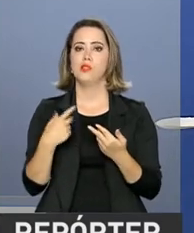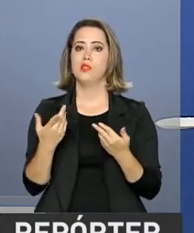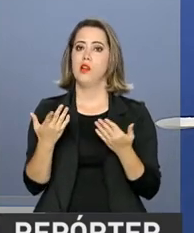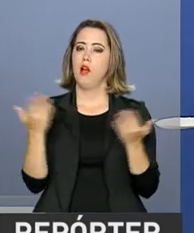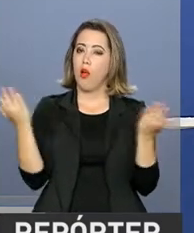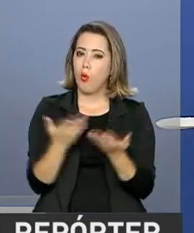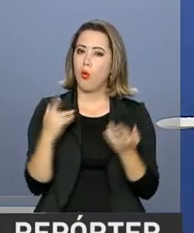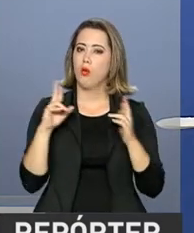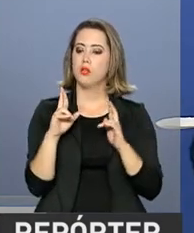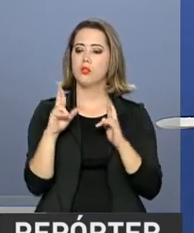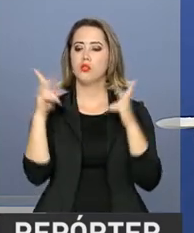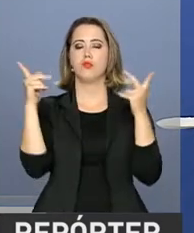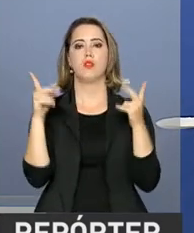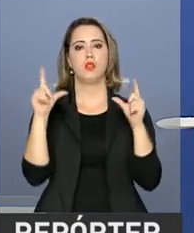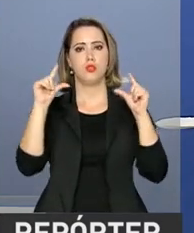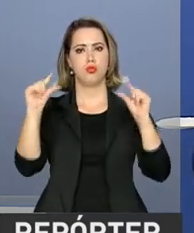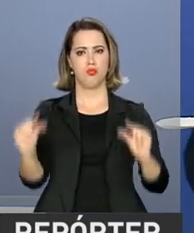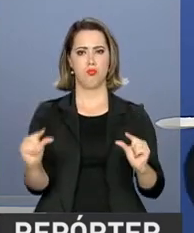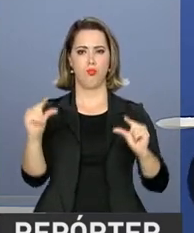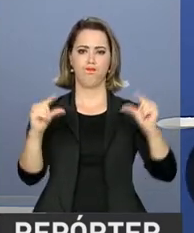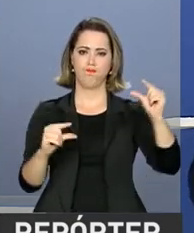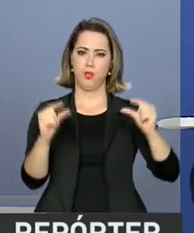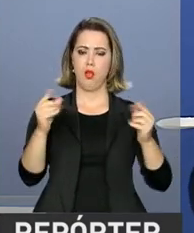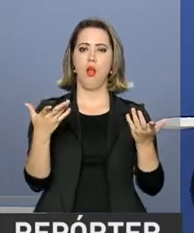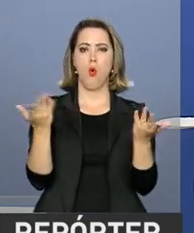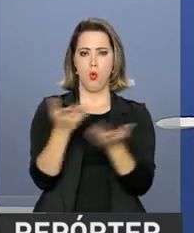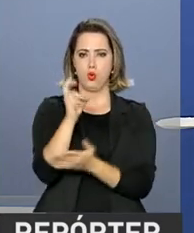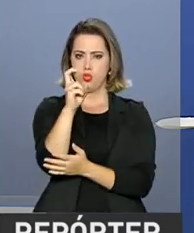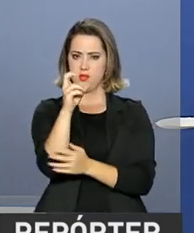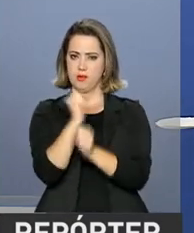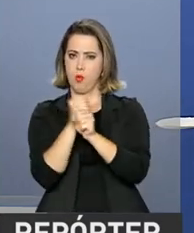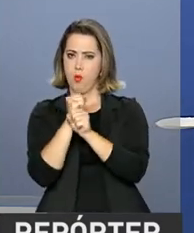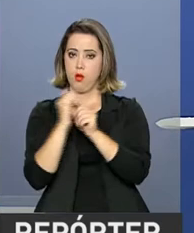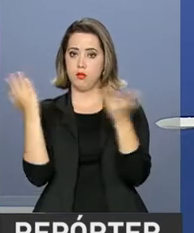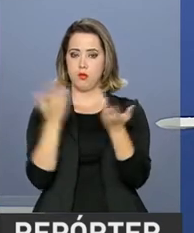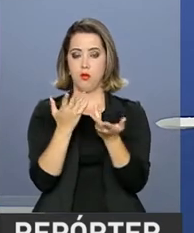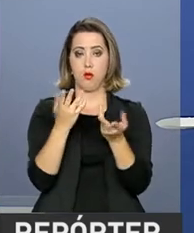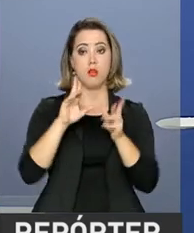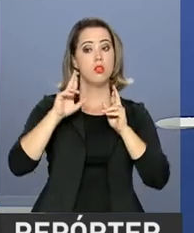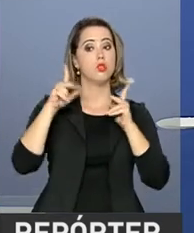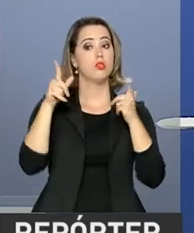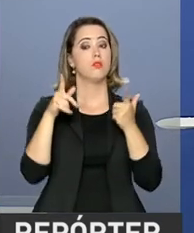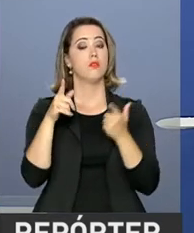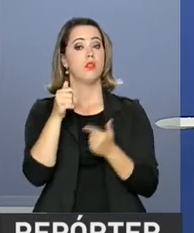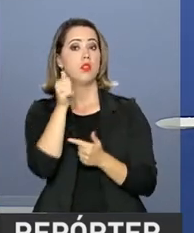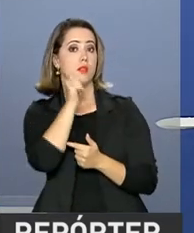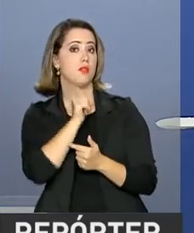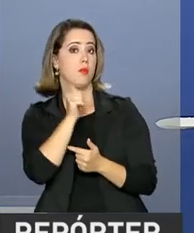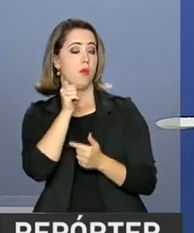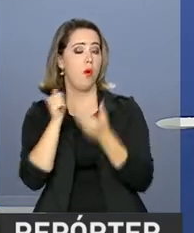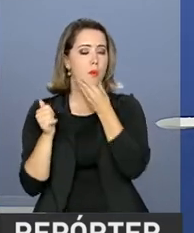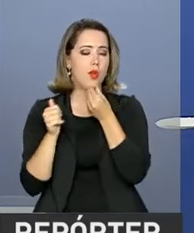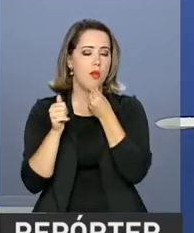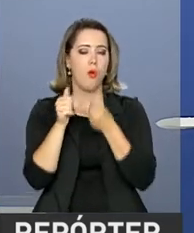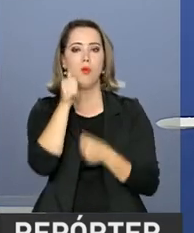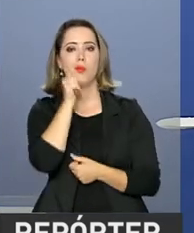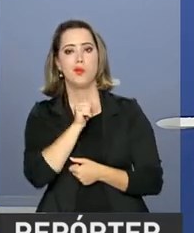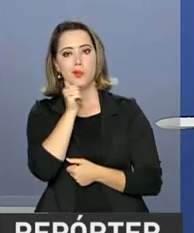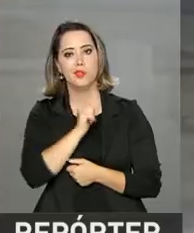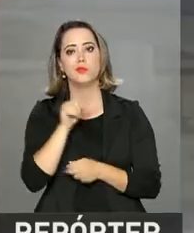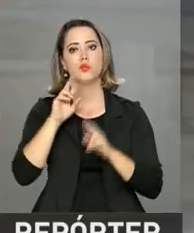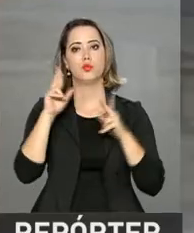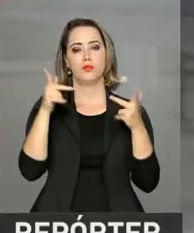menor do que existe hoje são de cinco anos que se mantenham a diferença entre a idade do homem e da